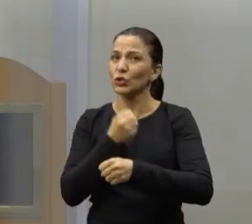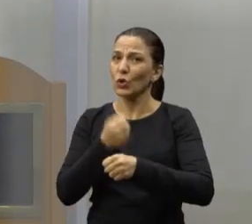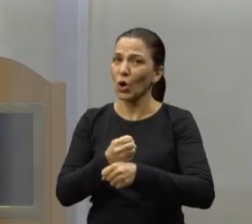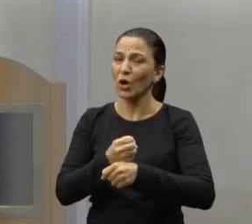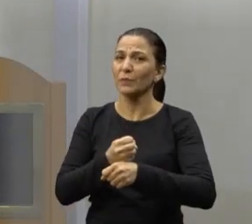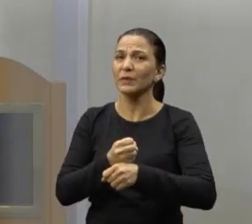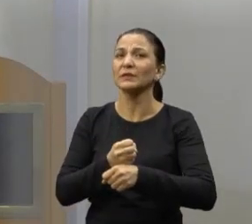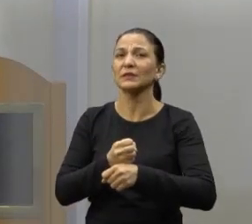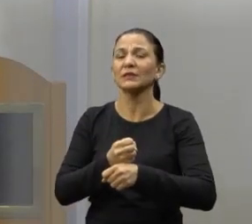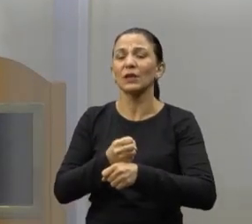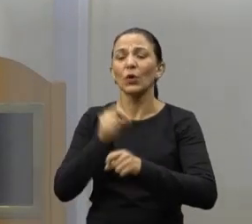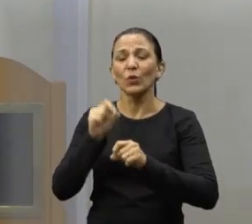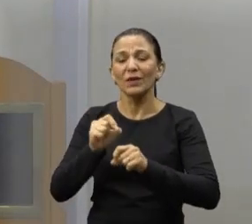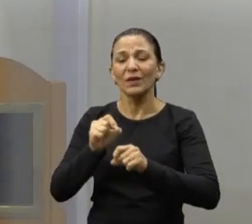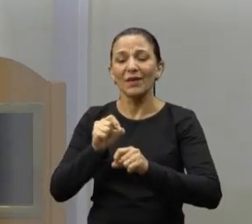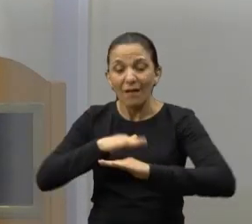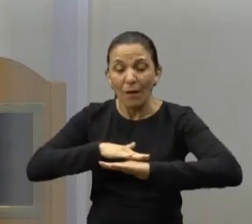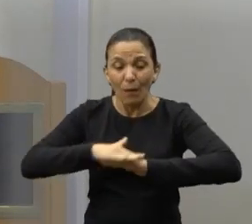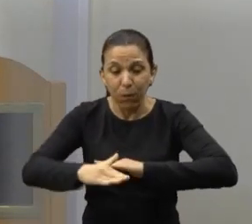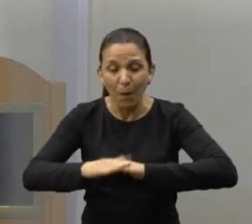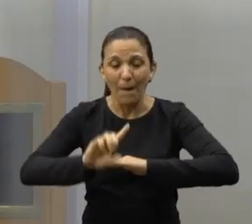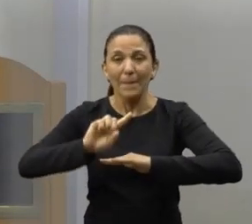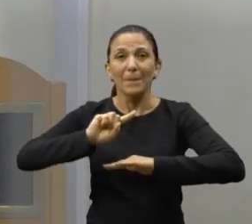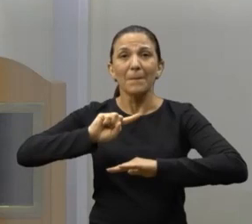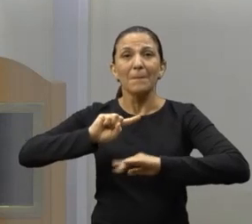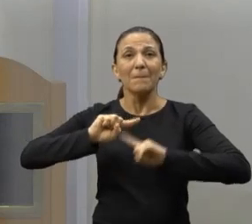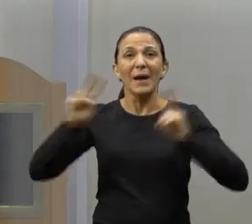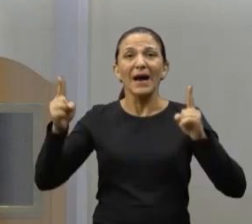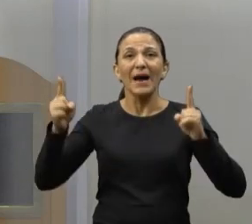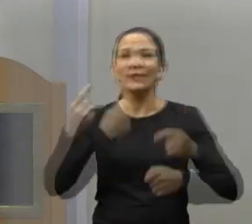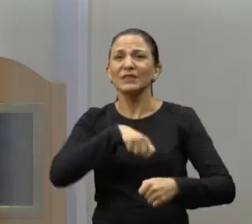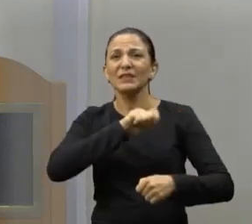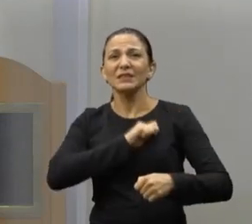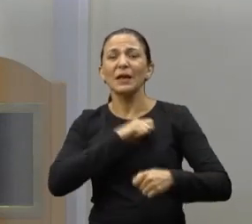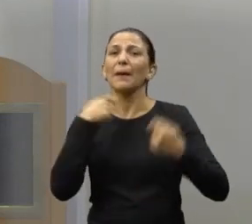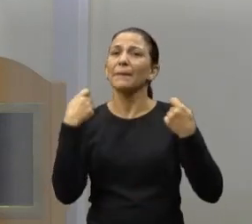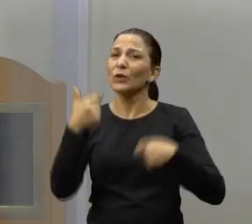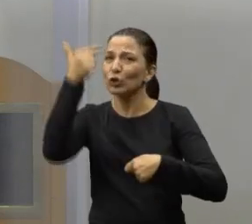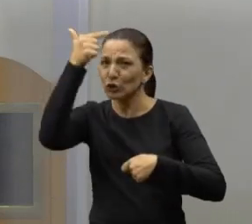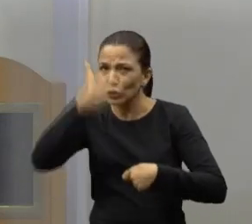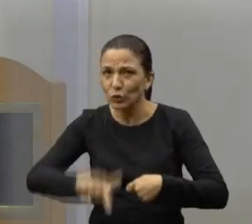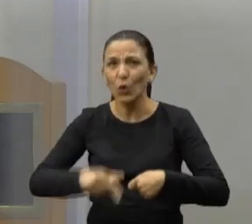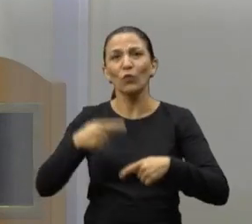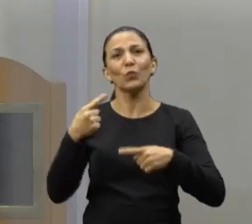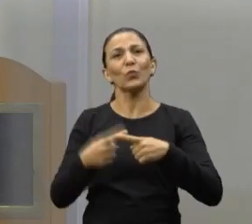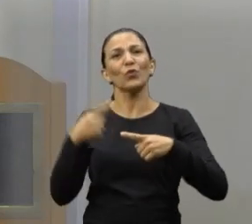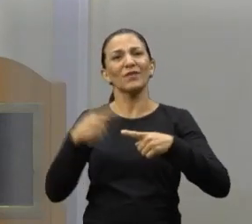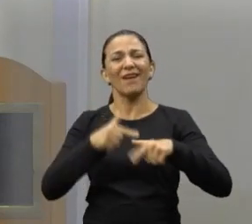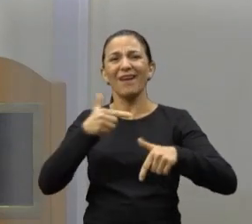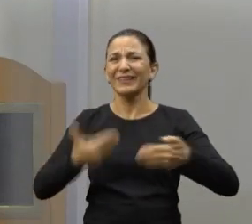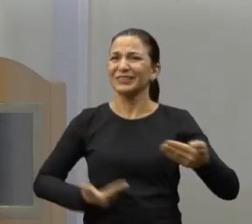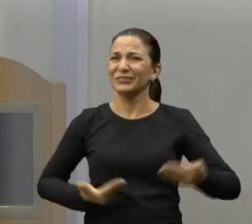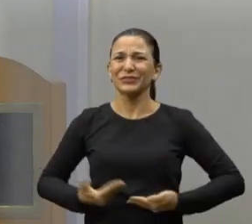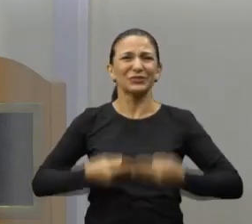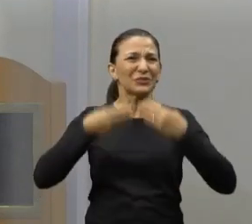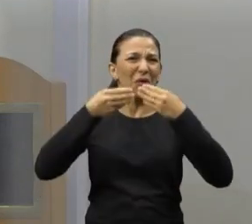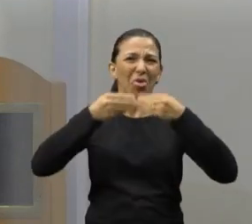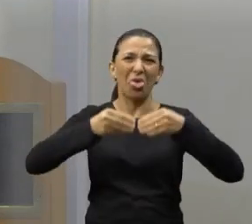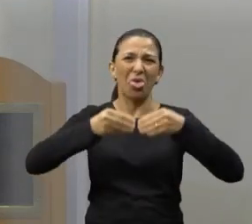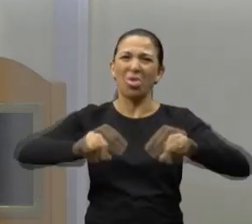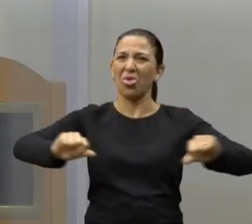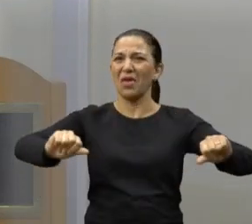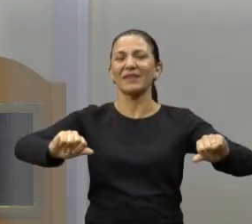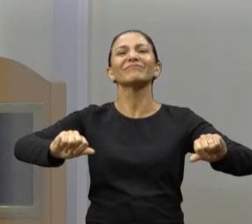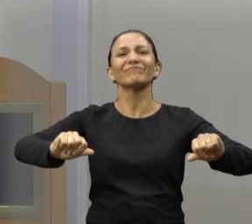e faz um serviço que tipo Se alguém for fiscalizar com certeza vai ter que fazer de novo né então acho que isso extremamente